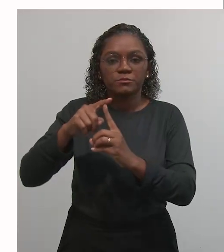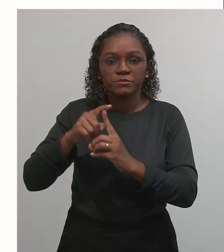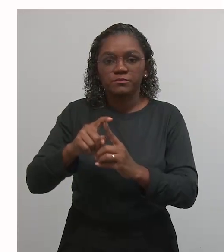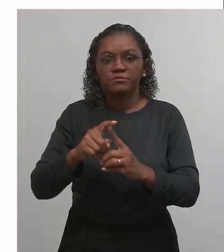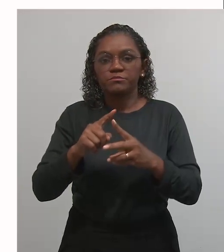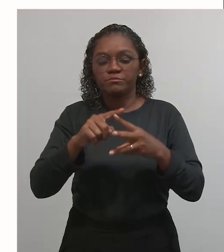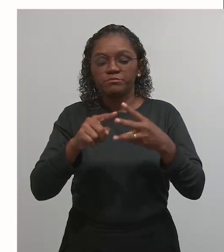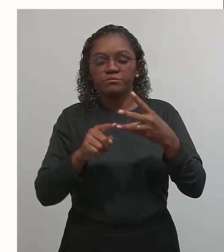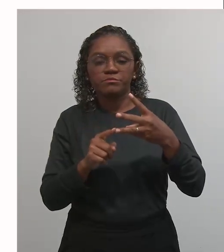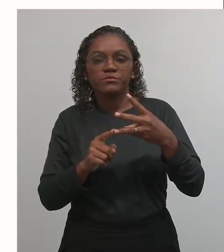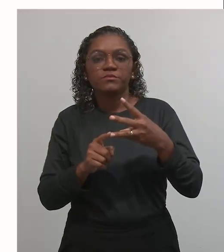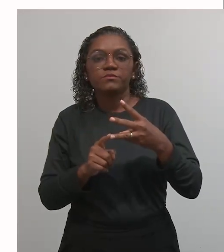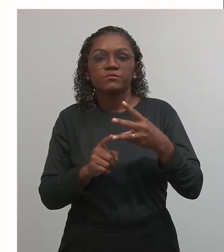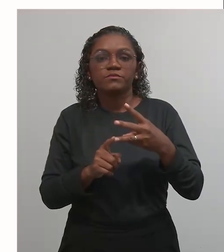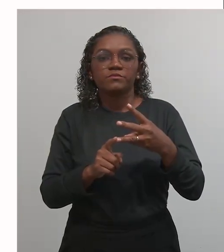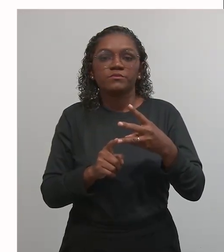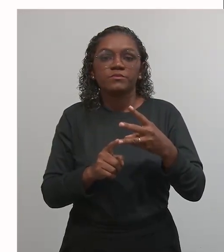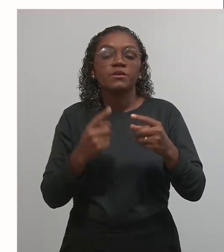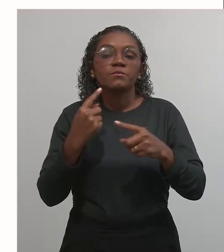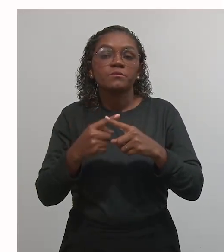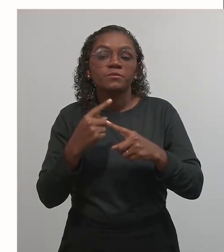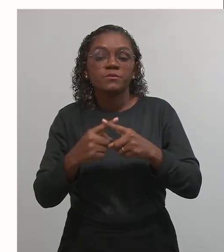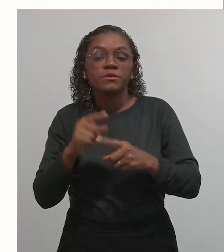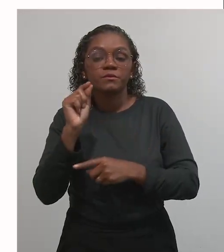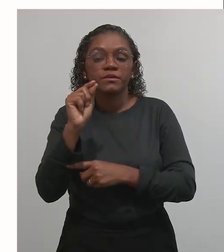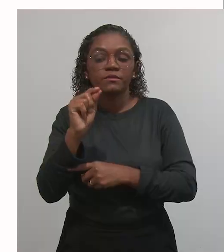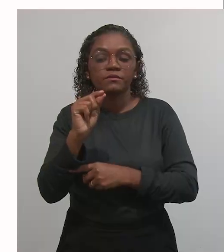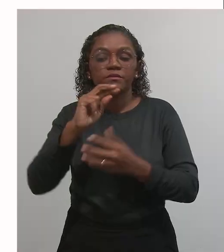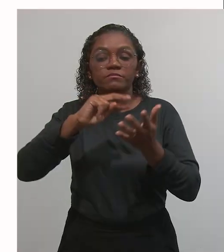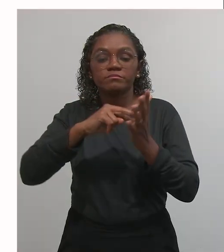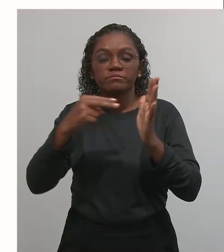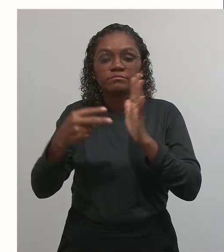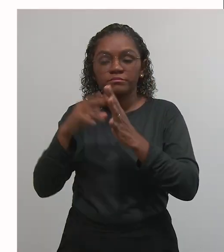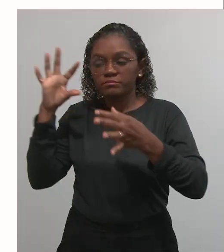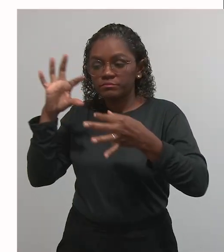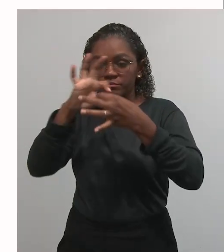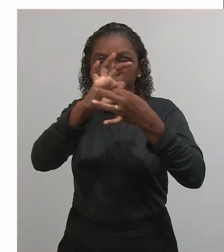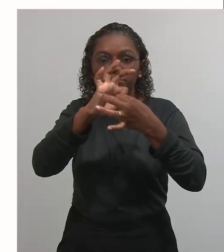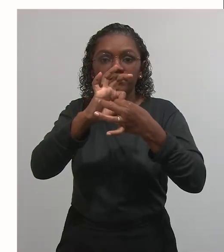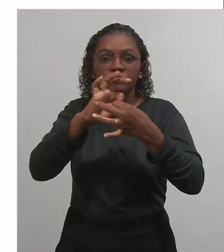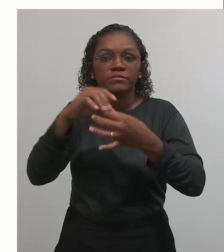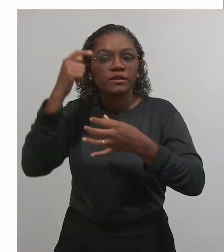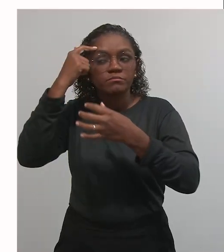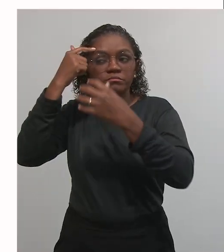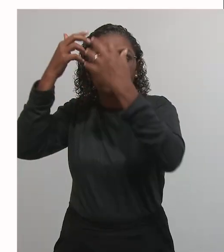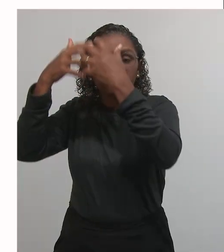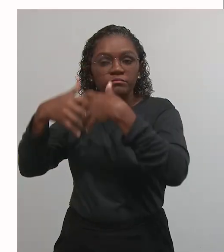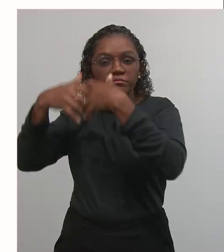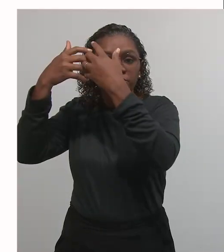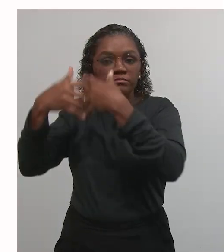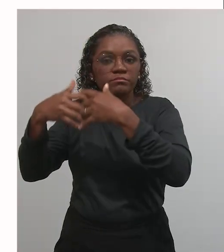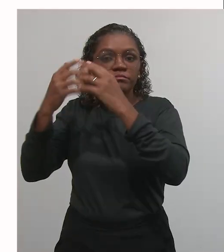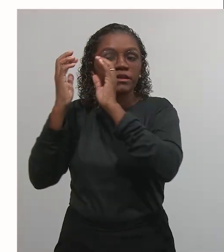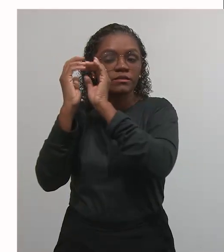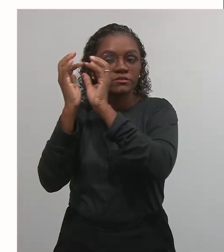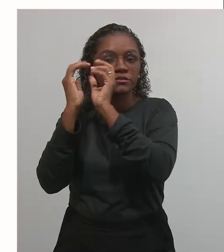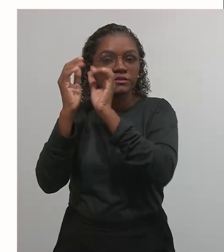formas, que vai ser de acordo com a psique, tá? De acordo com o quê? Com as